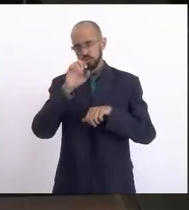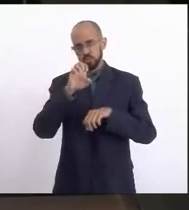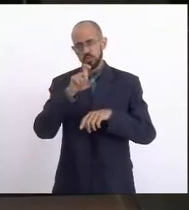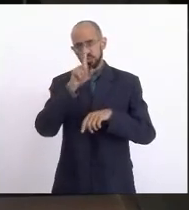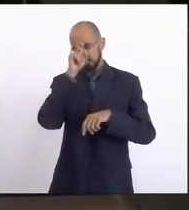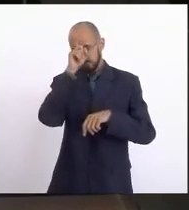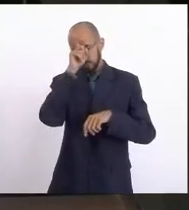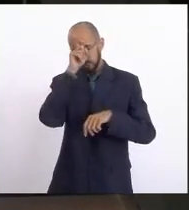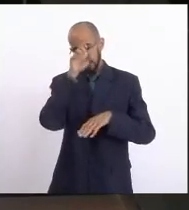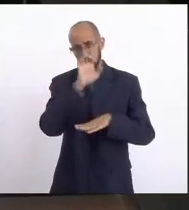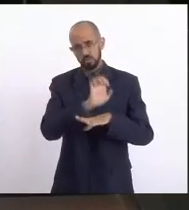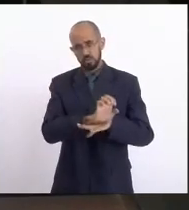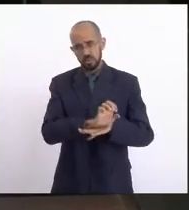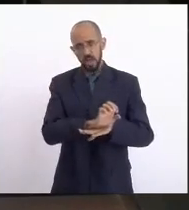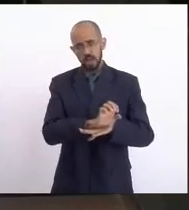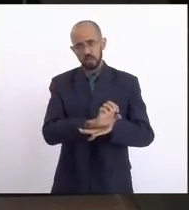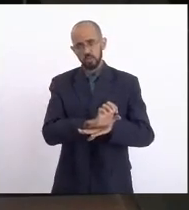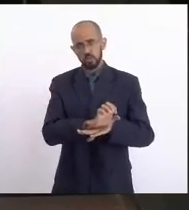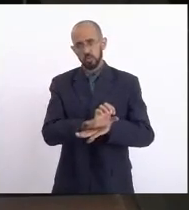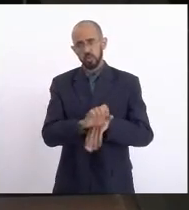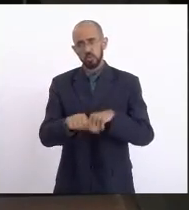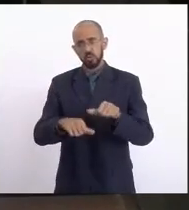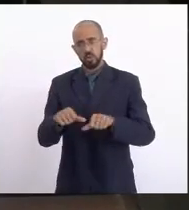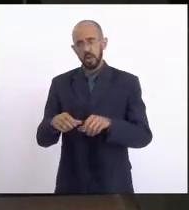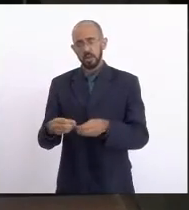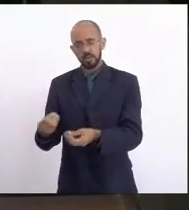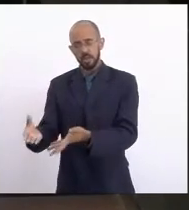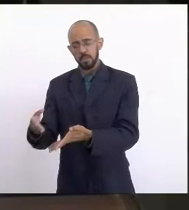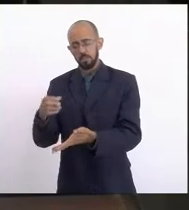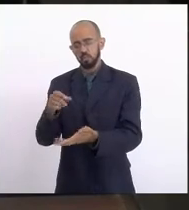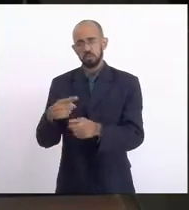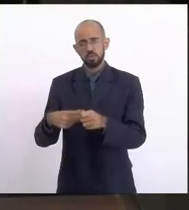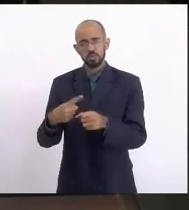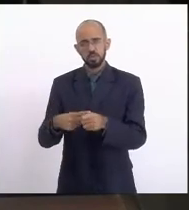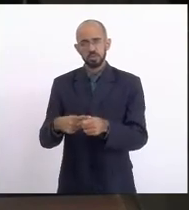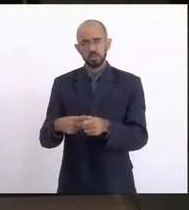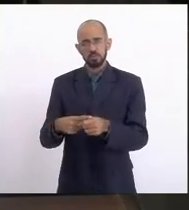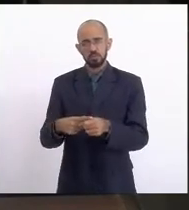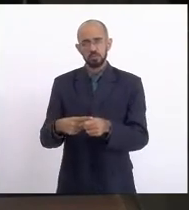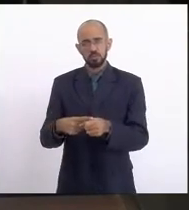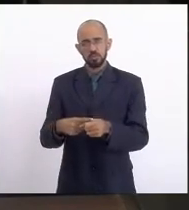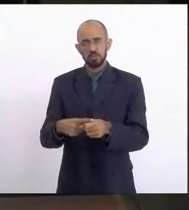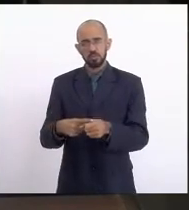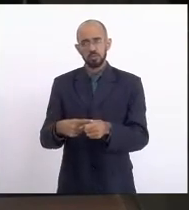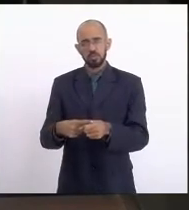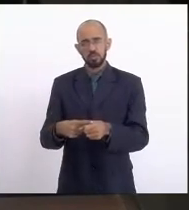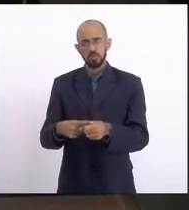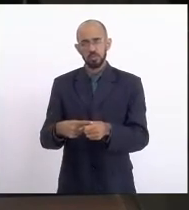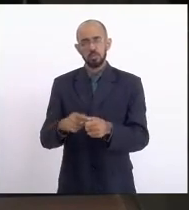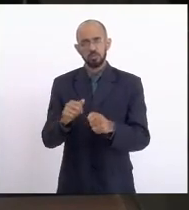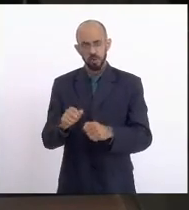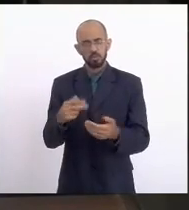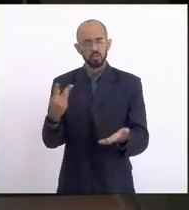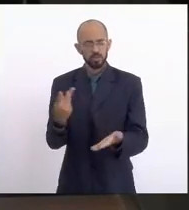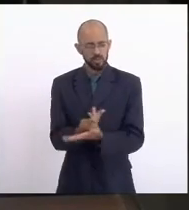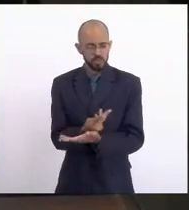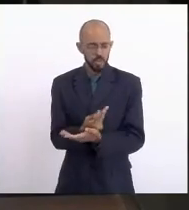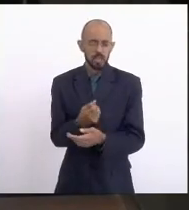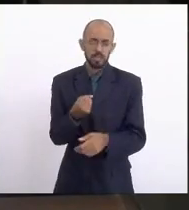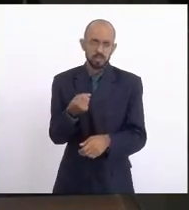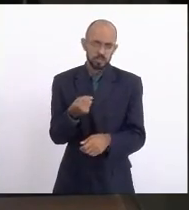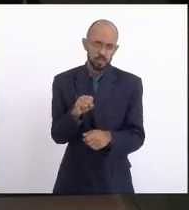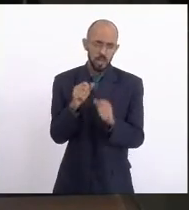OS, já que o Estado não poderá mais. Isso é que chama atenção também. Pode haver um expediente maroto, já que a Assembleia